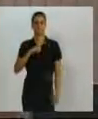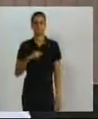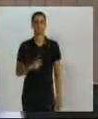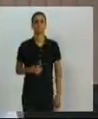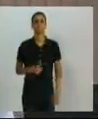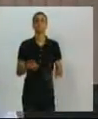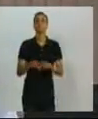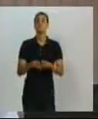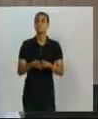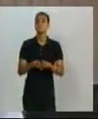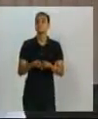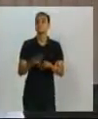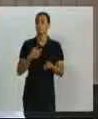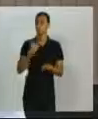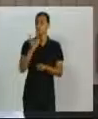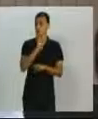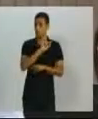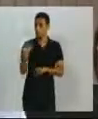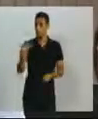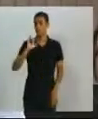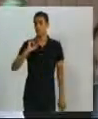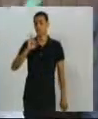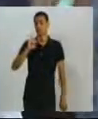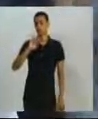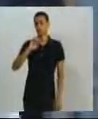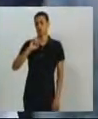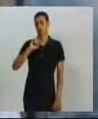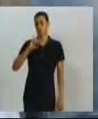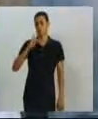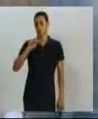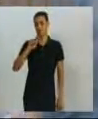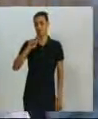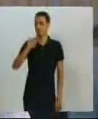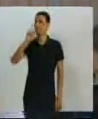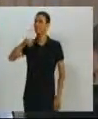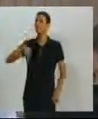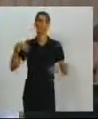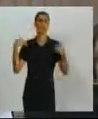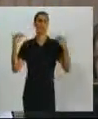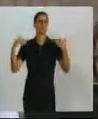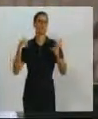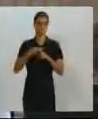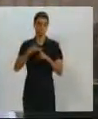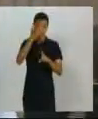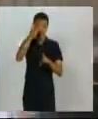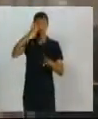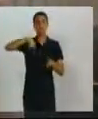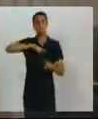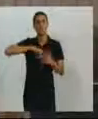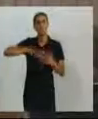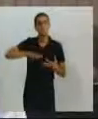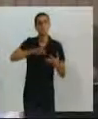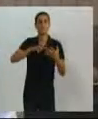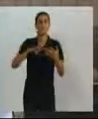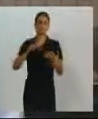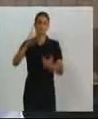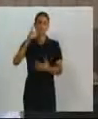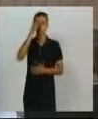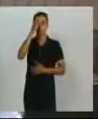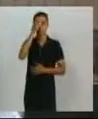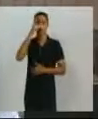que a Itopava ficou muito contente. A gente sabe que a nossa briga foi constante, vocês também nos deram esse